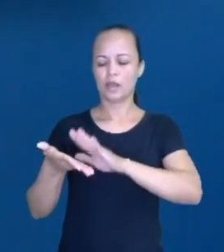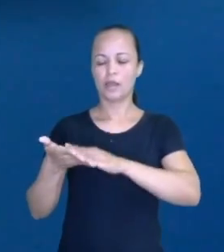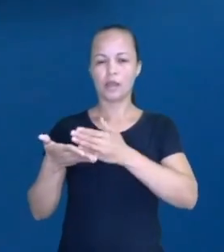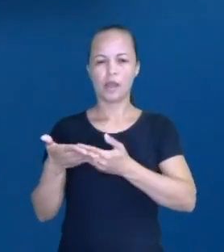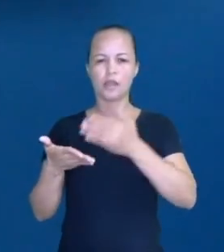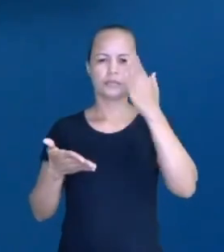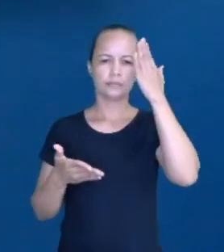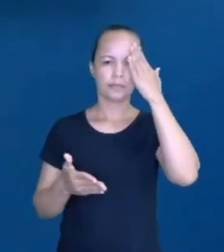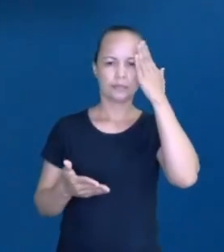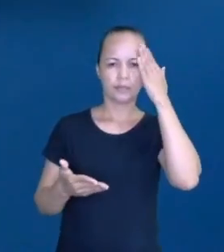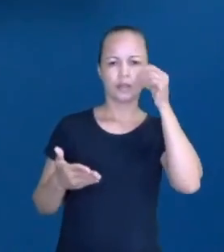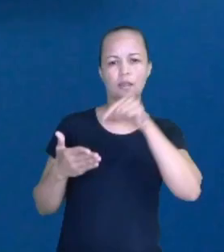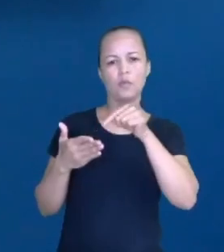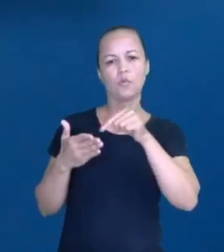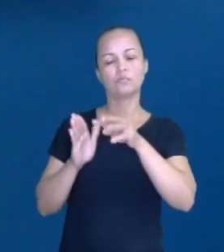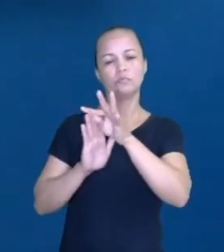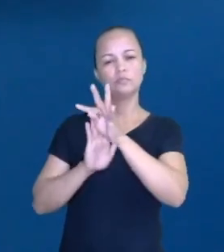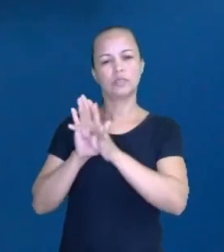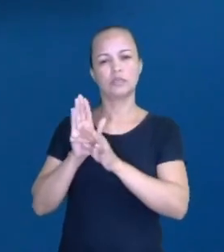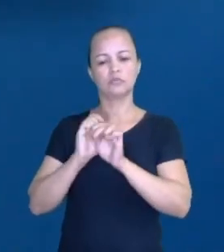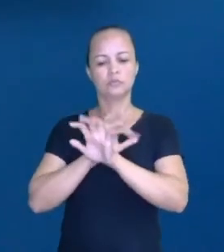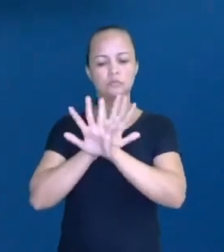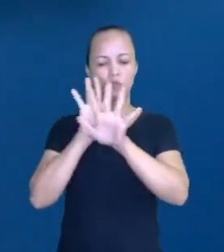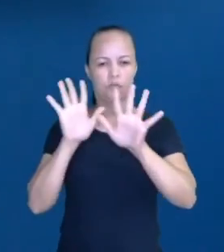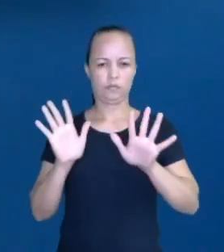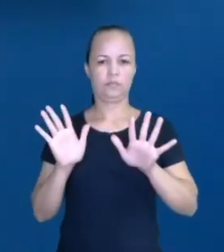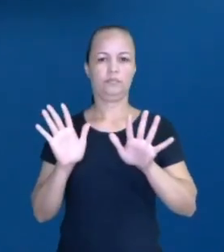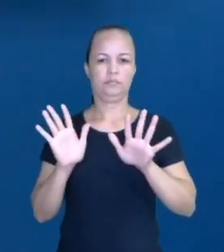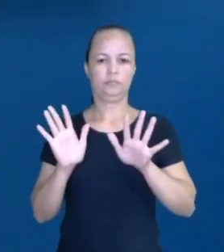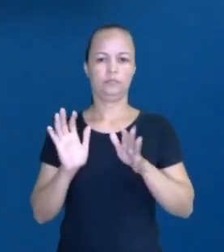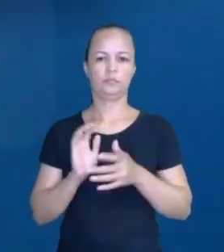e compreender o texto com clareza.